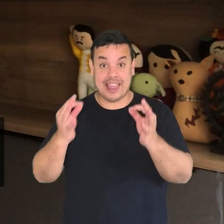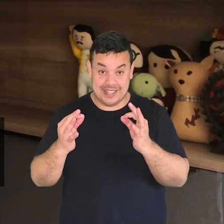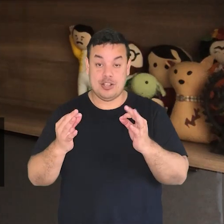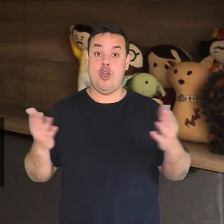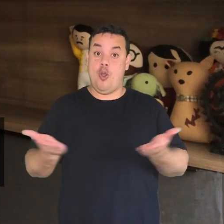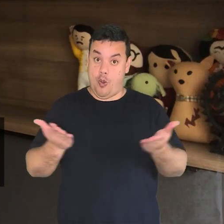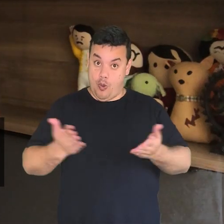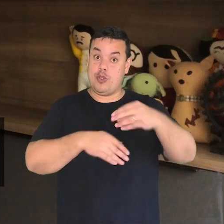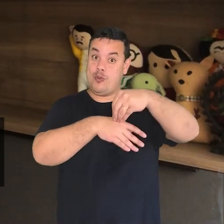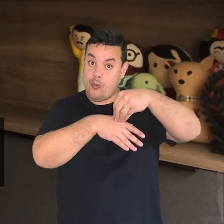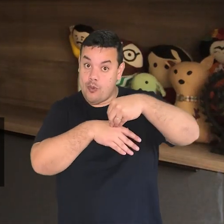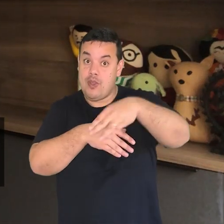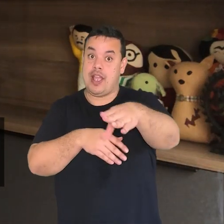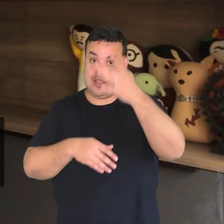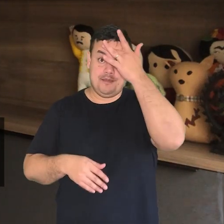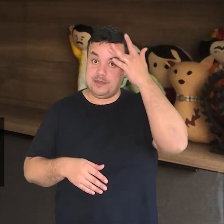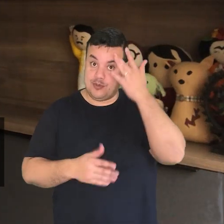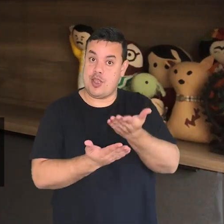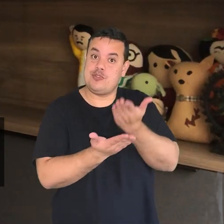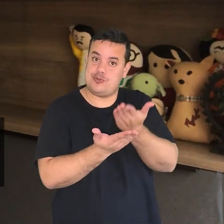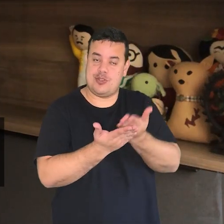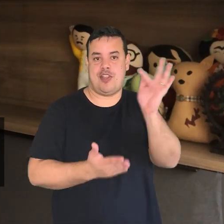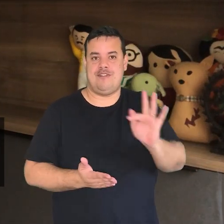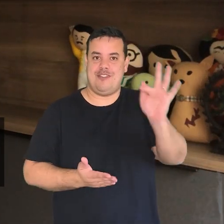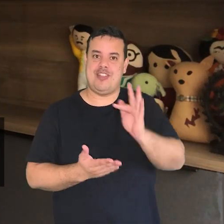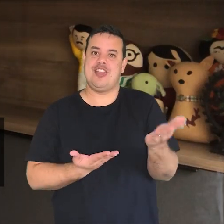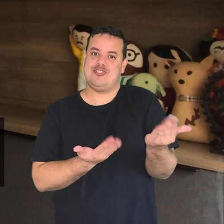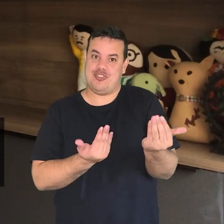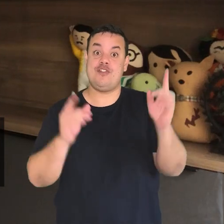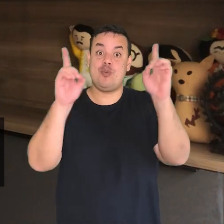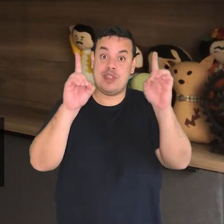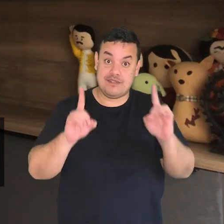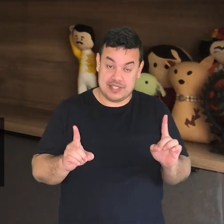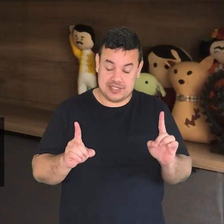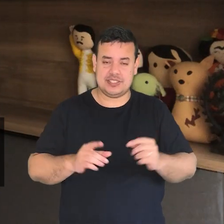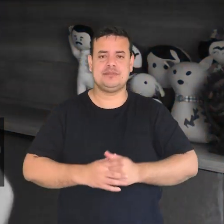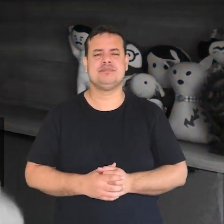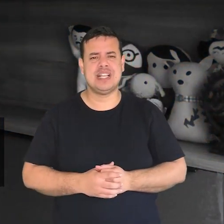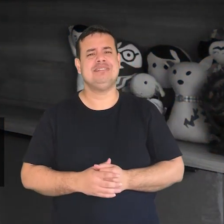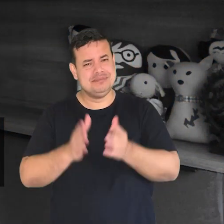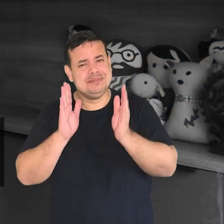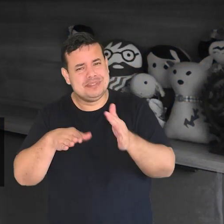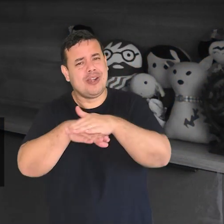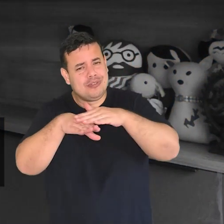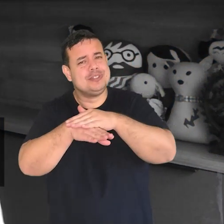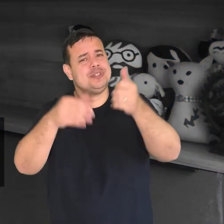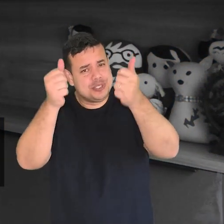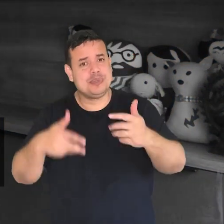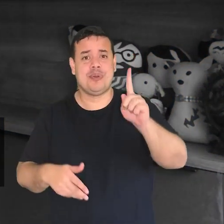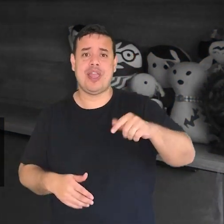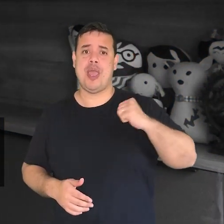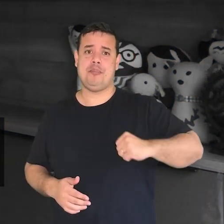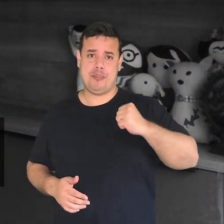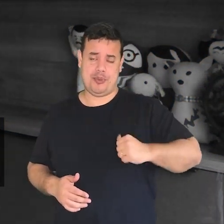Galera, se liga, hein? Hoje eu tenho um recado para quem está na faculdade e é um jovem com deficiência. André, você já falou disso,